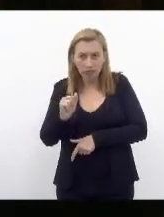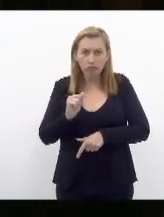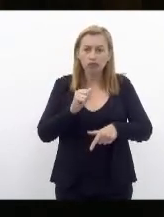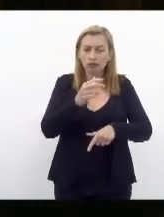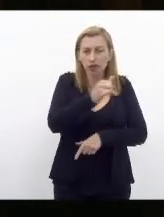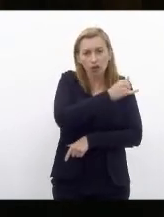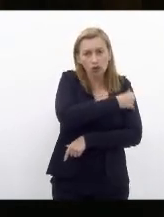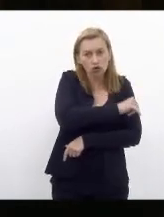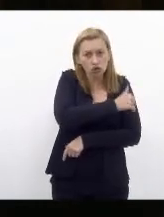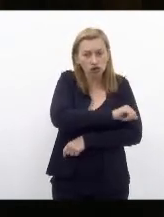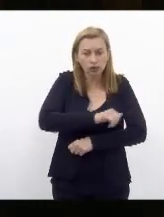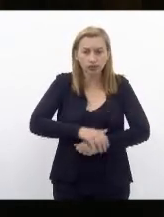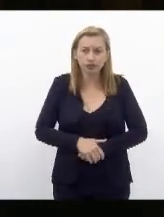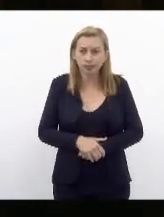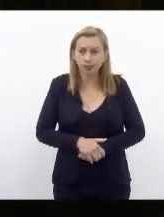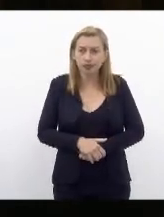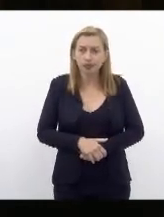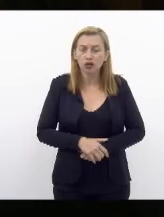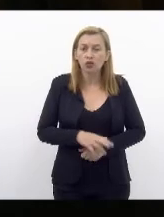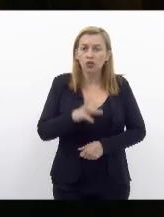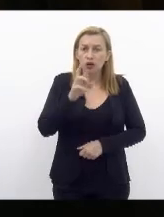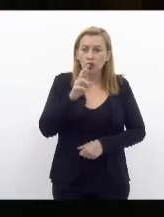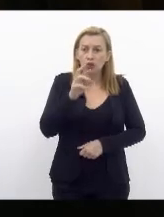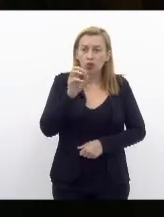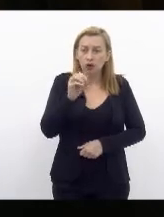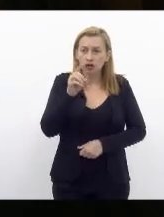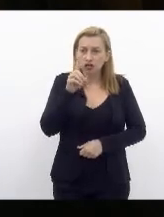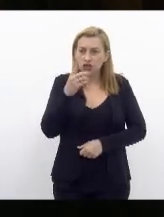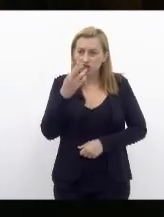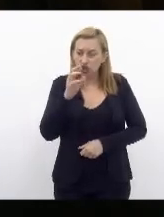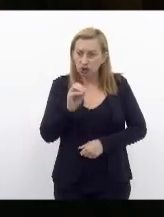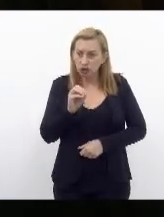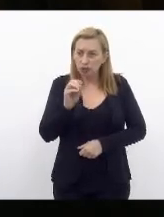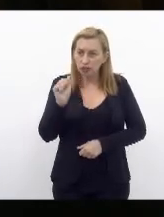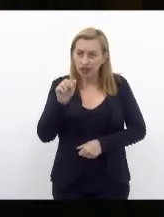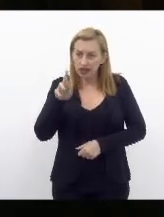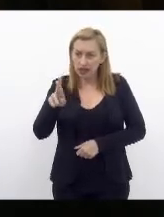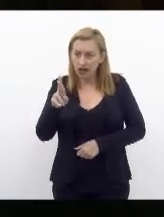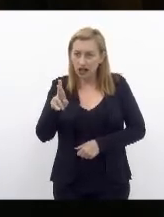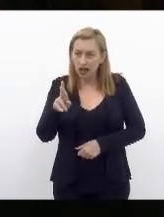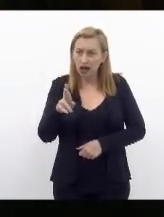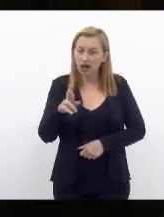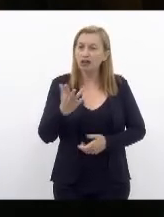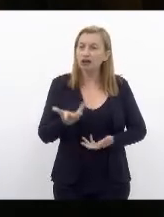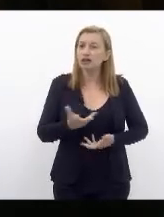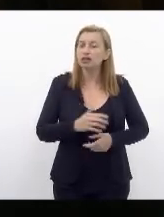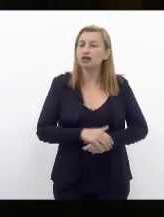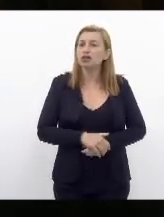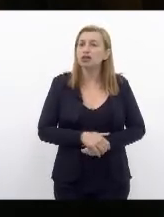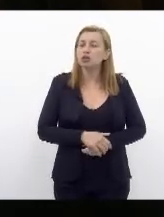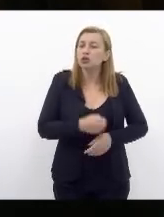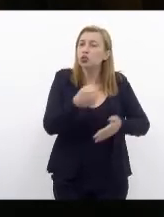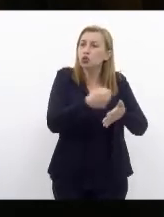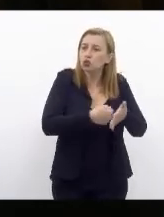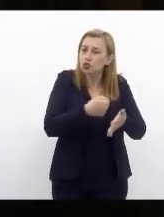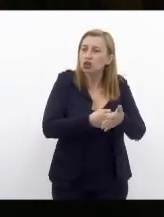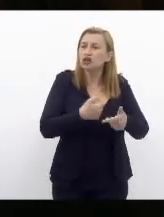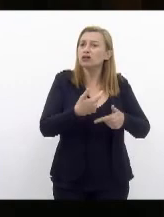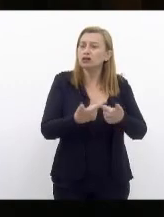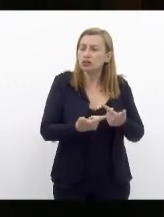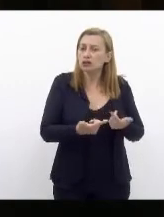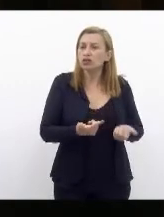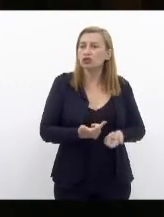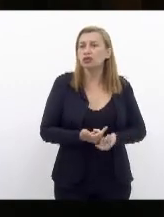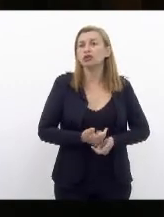Janeiro, que é o Rodrigo Bacelar, brigando, deputado Rodrigo Bacelar, na disputa